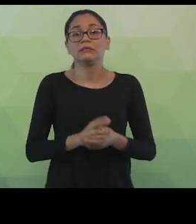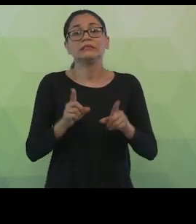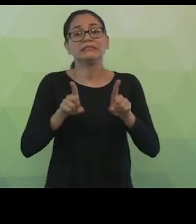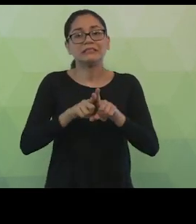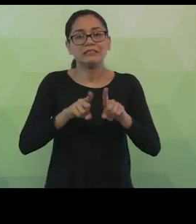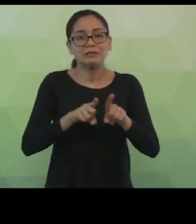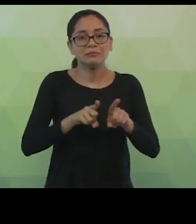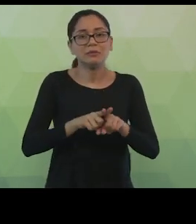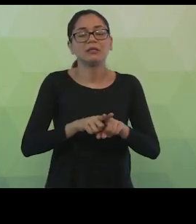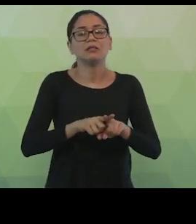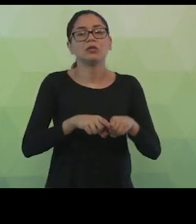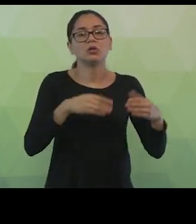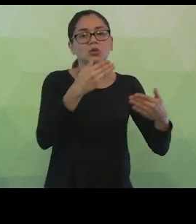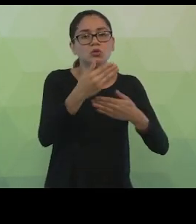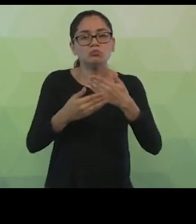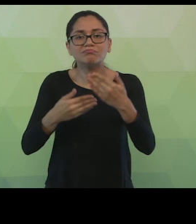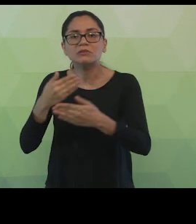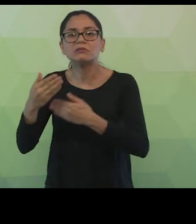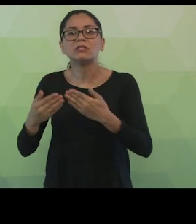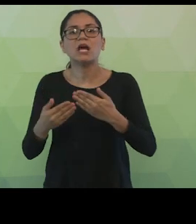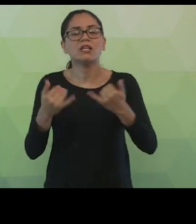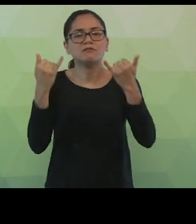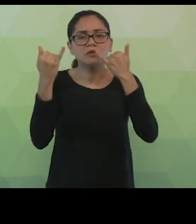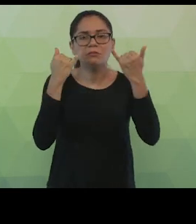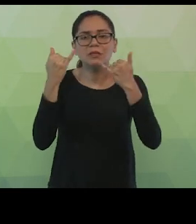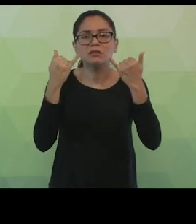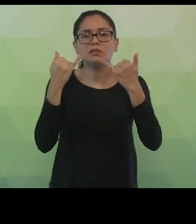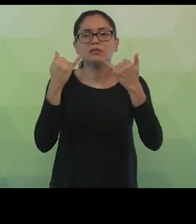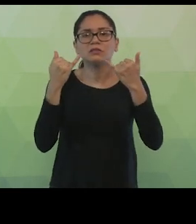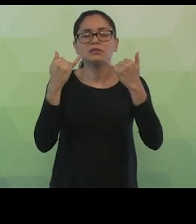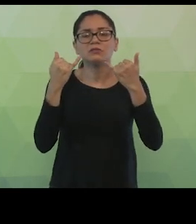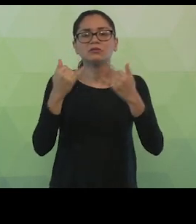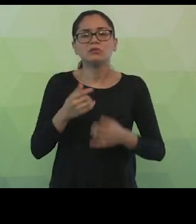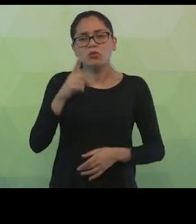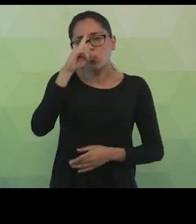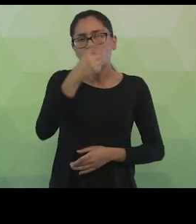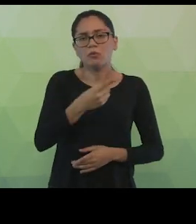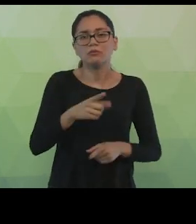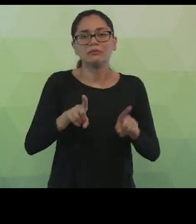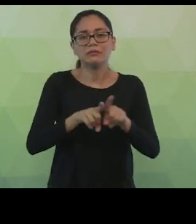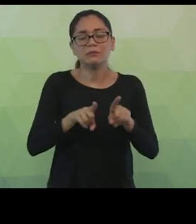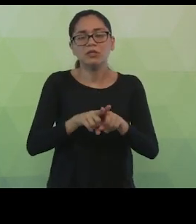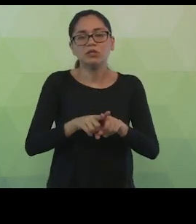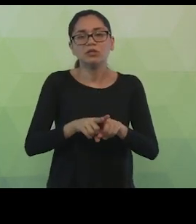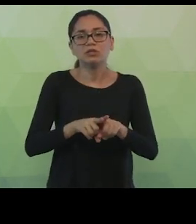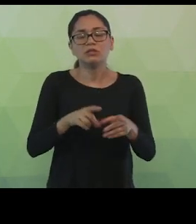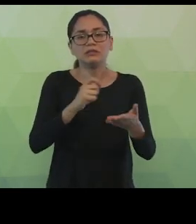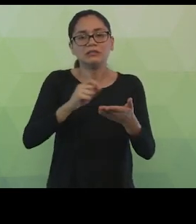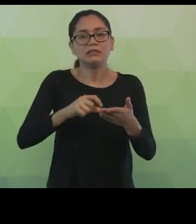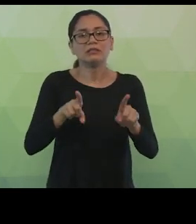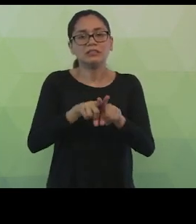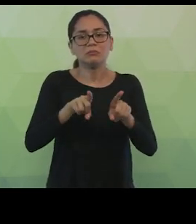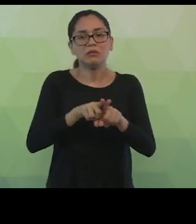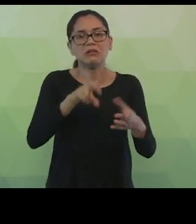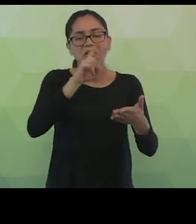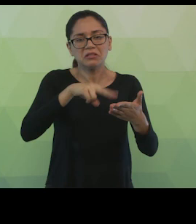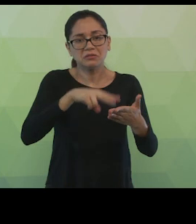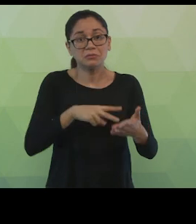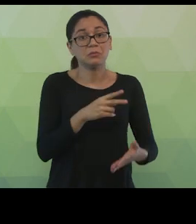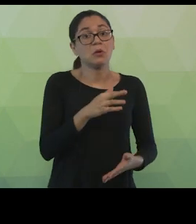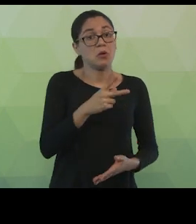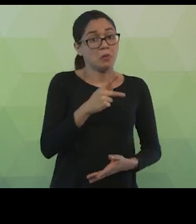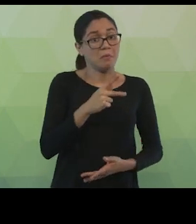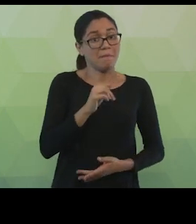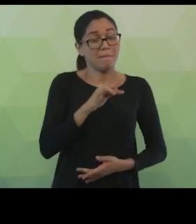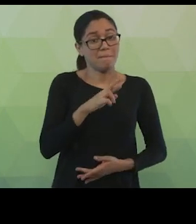trocar informações com usuários através do comando de escrita e leitura, no caso o